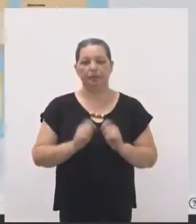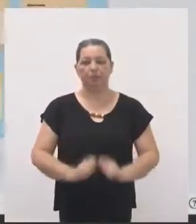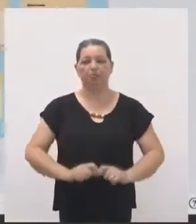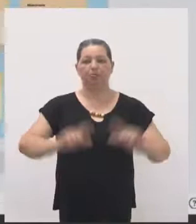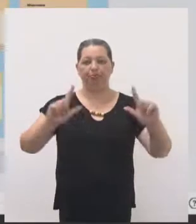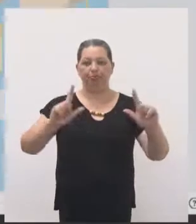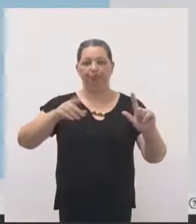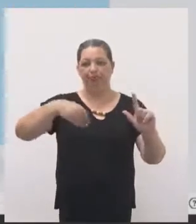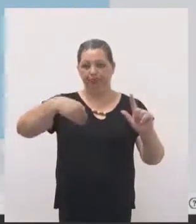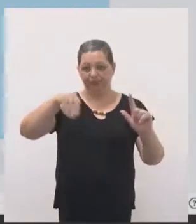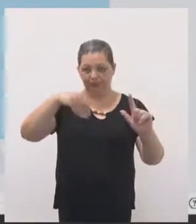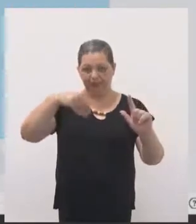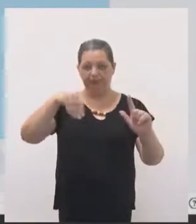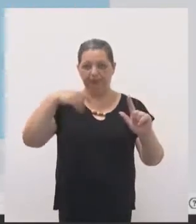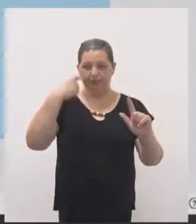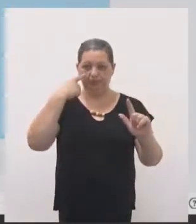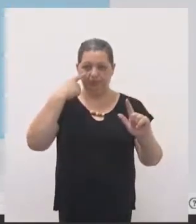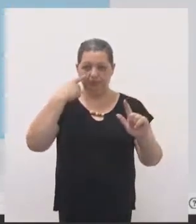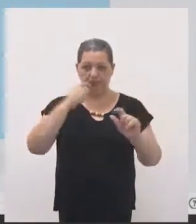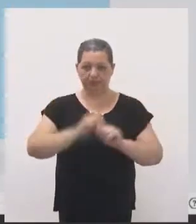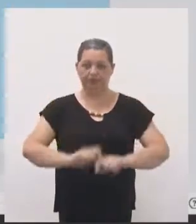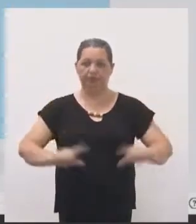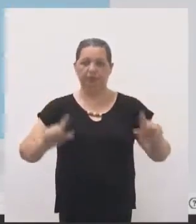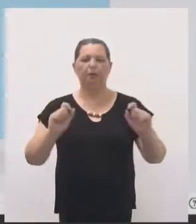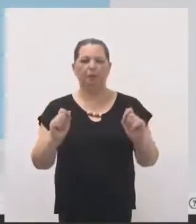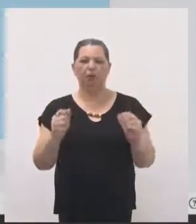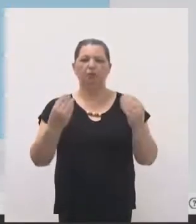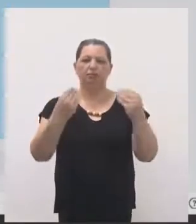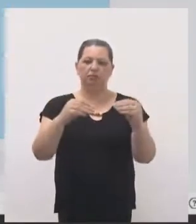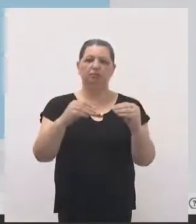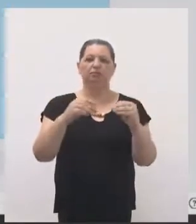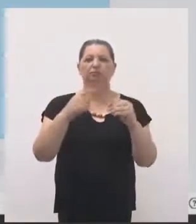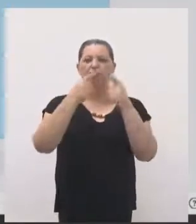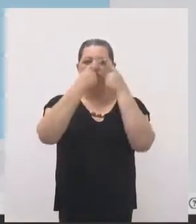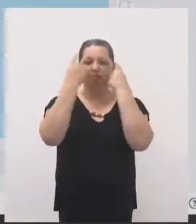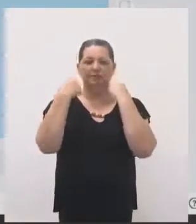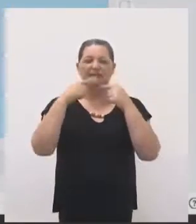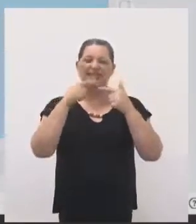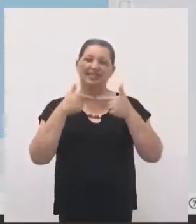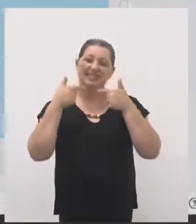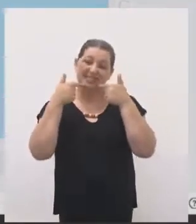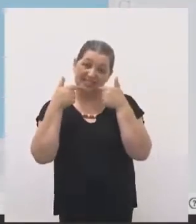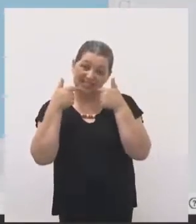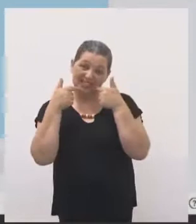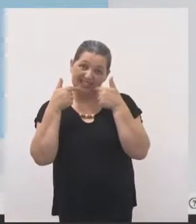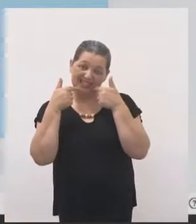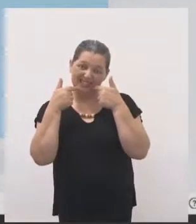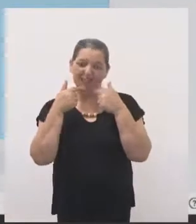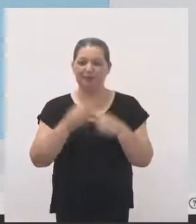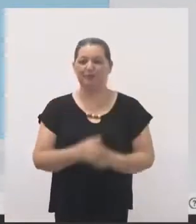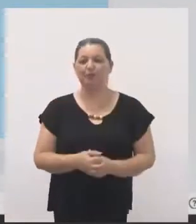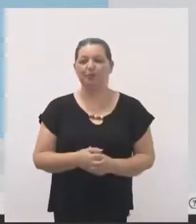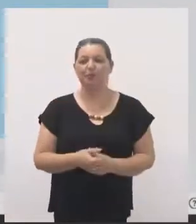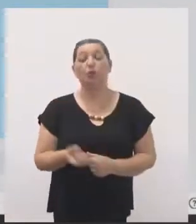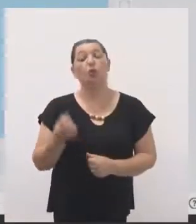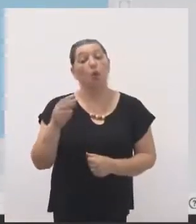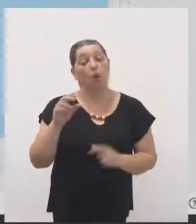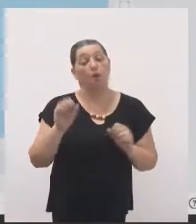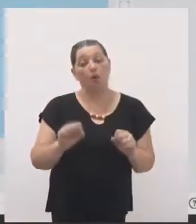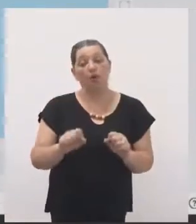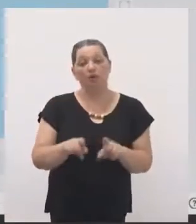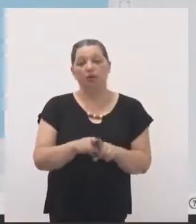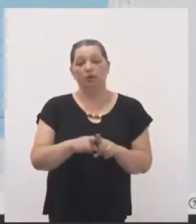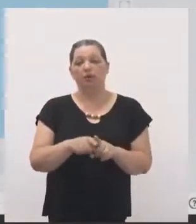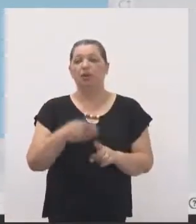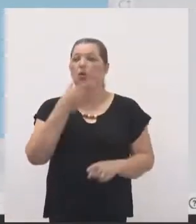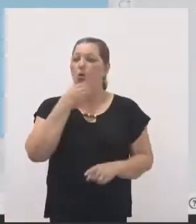folha. Ó, então, figuras, eu posso colocar uma carinha feliz, ou eu posso colocar esse